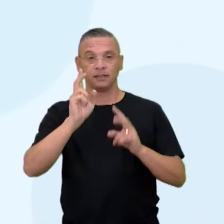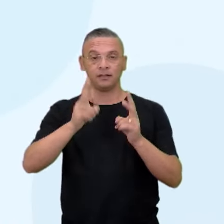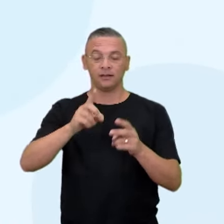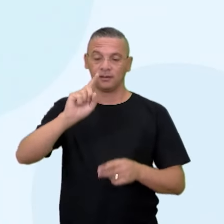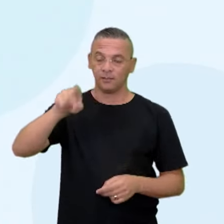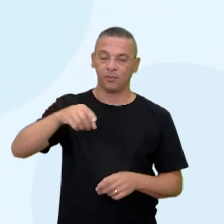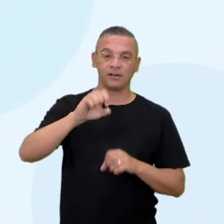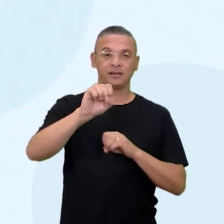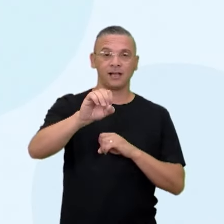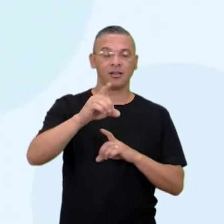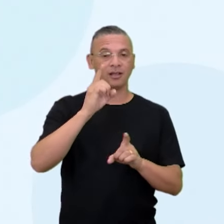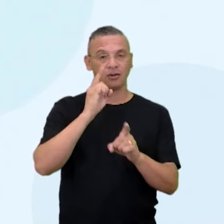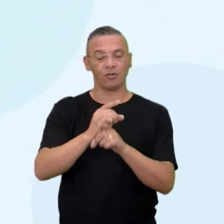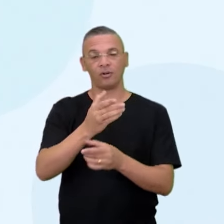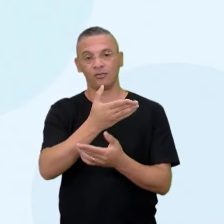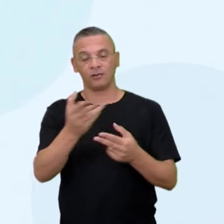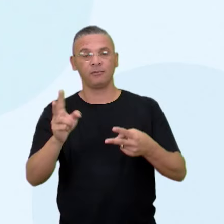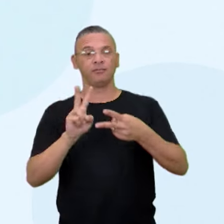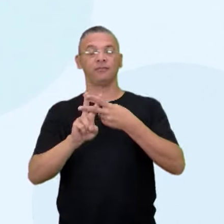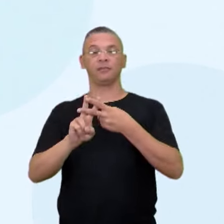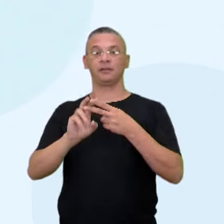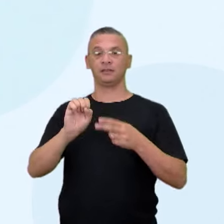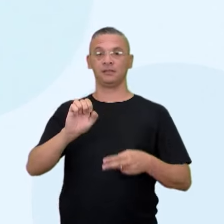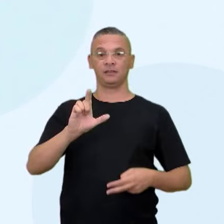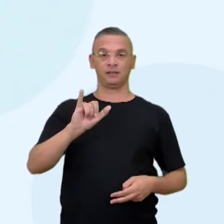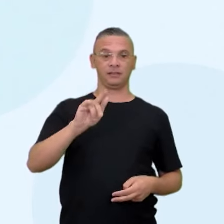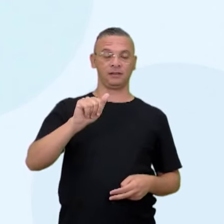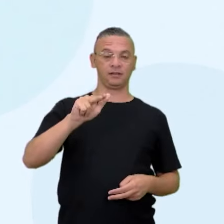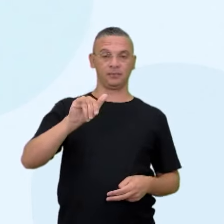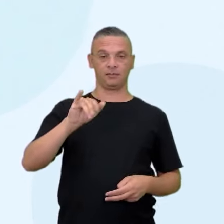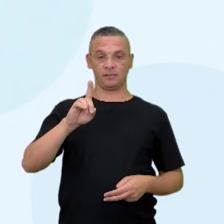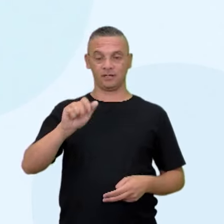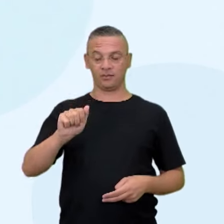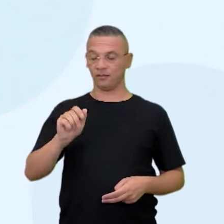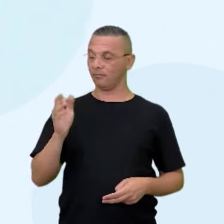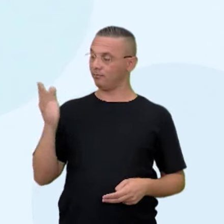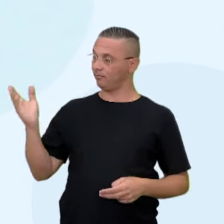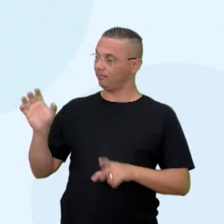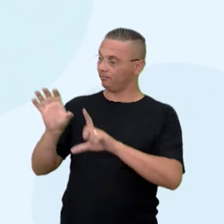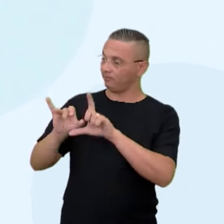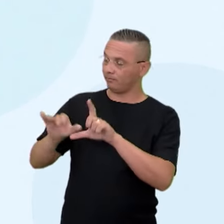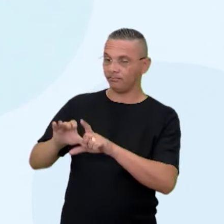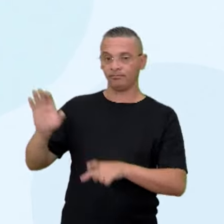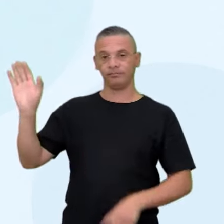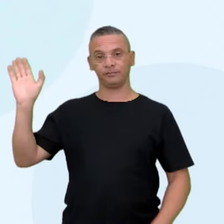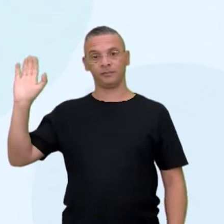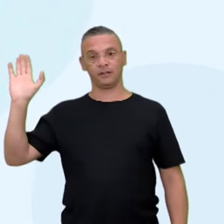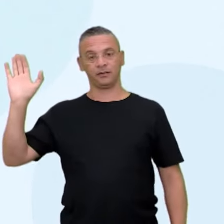próximas aulas. #SeLigaNaMídia. Não deixe de avaliar a aula. Até mais, gente.